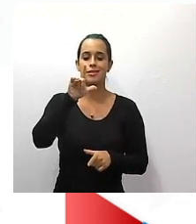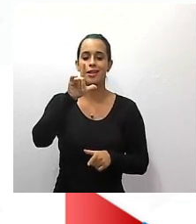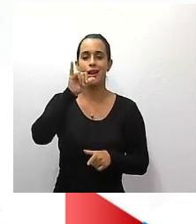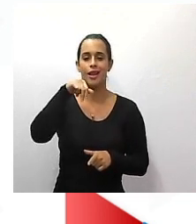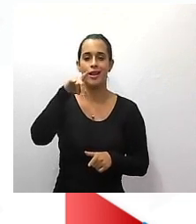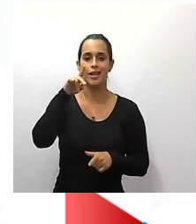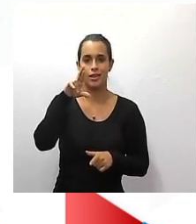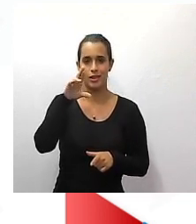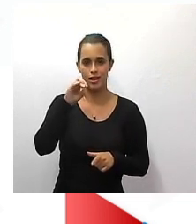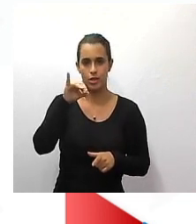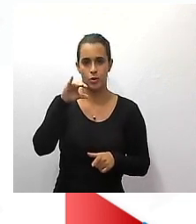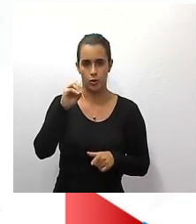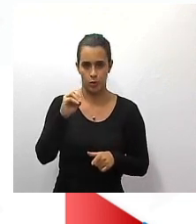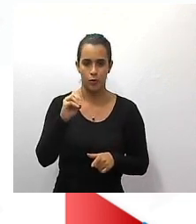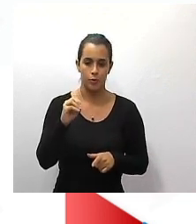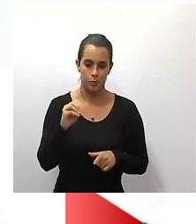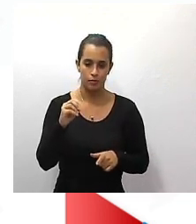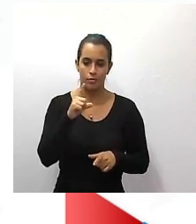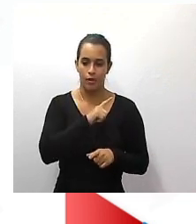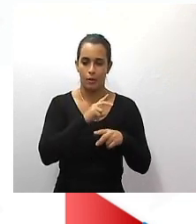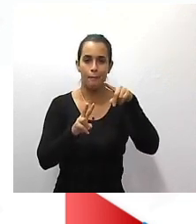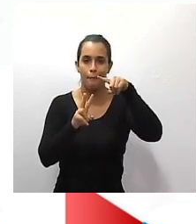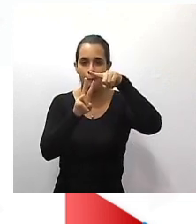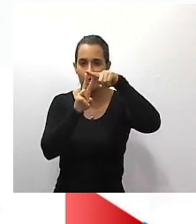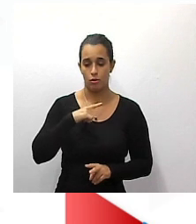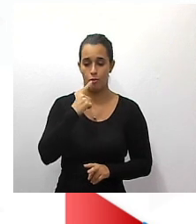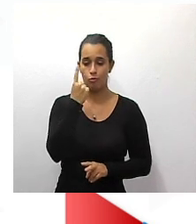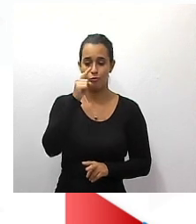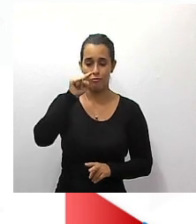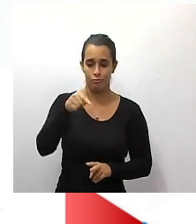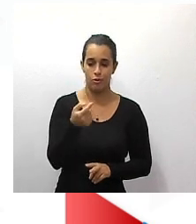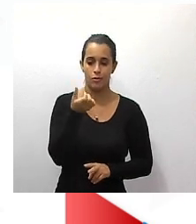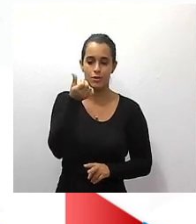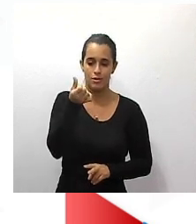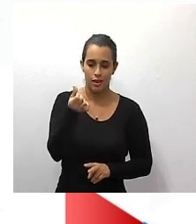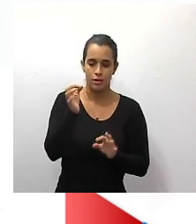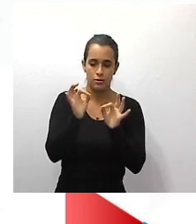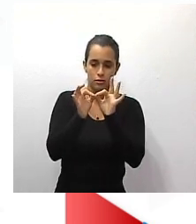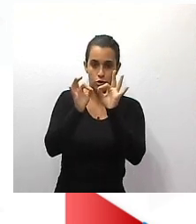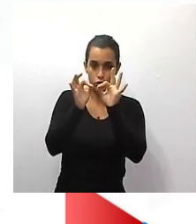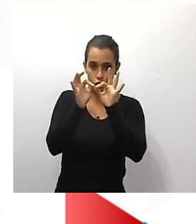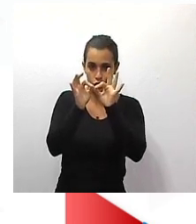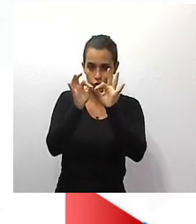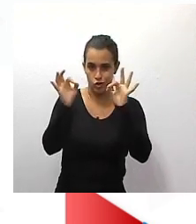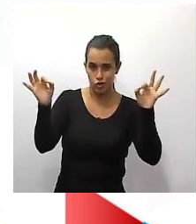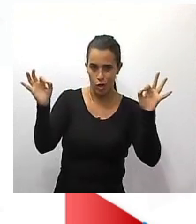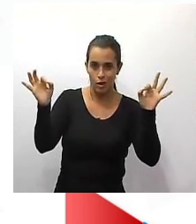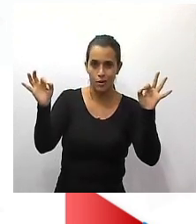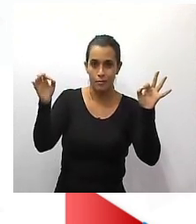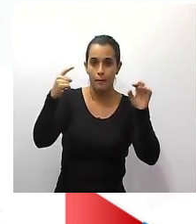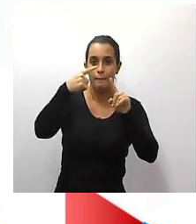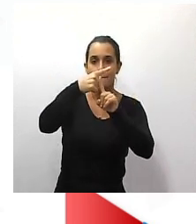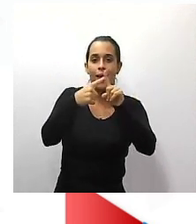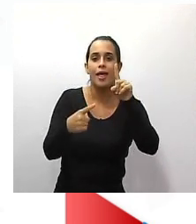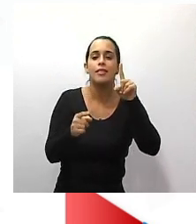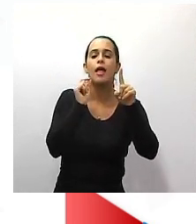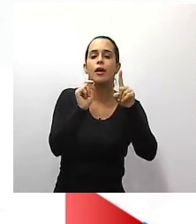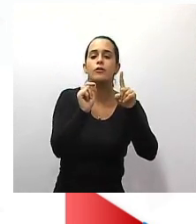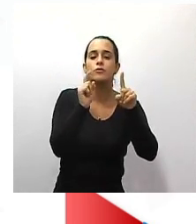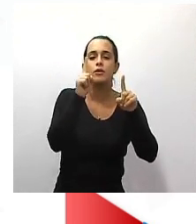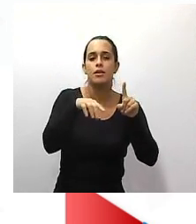colocou o restante dele em uma caneca de alumínio da forma de um cilindro reto, e o cilindro reto